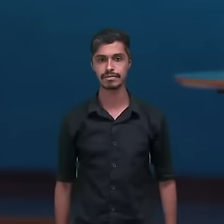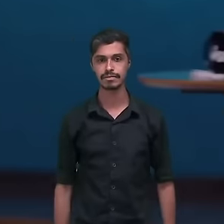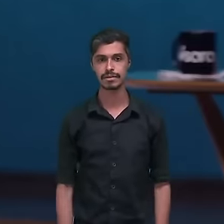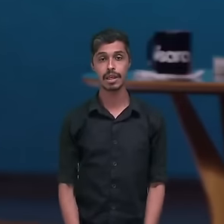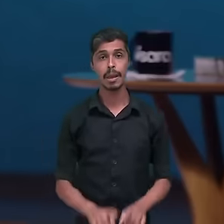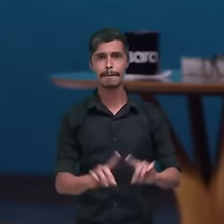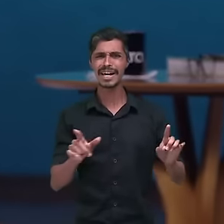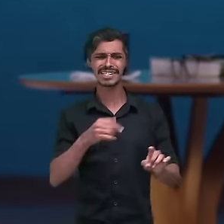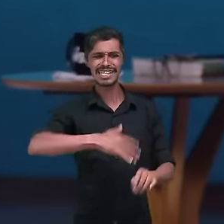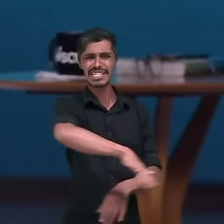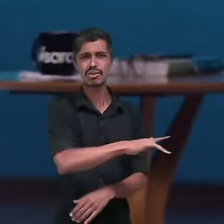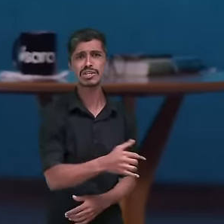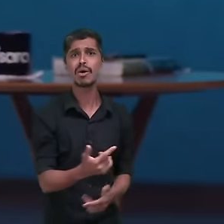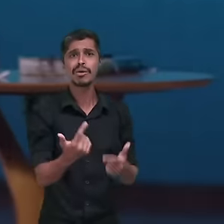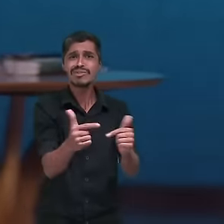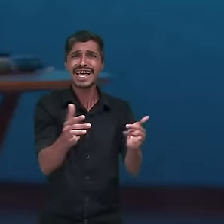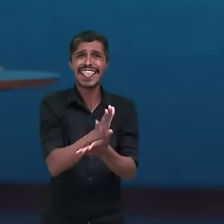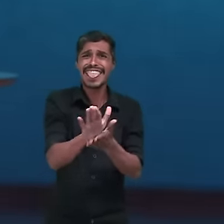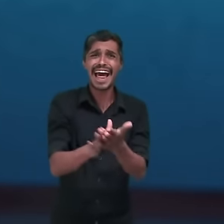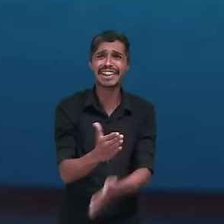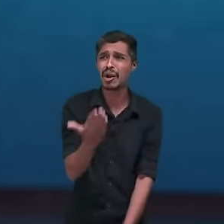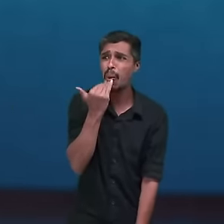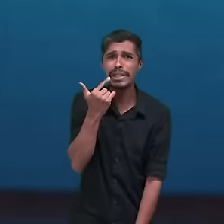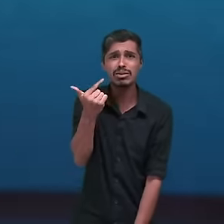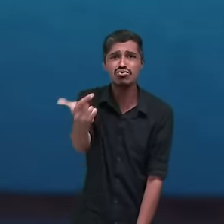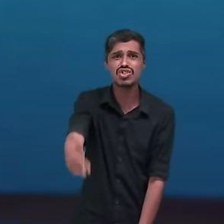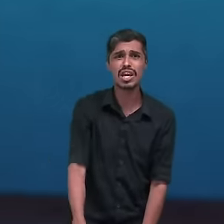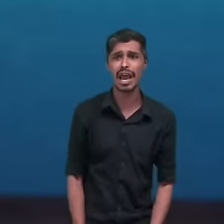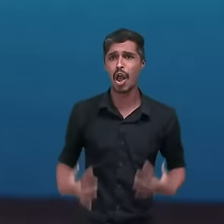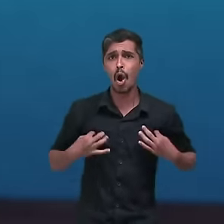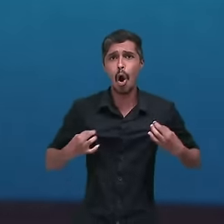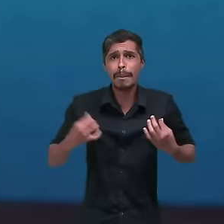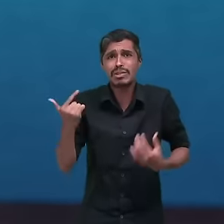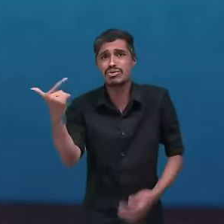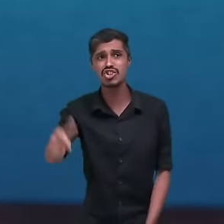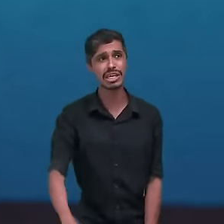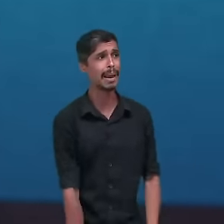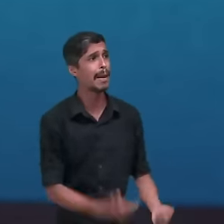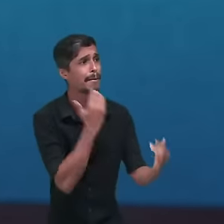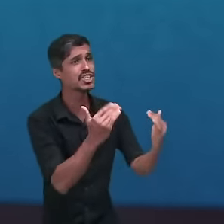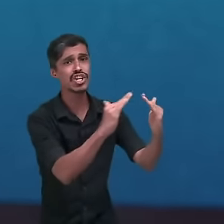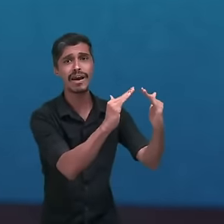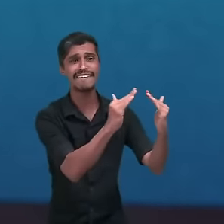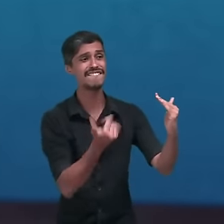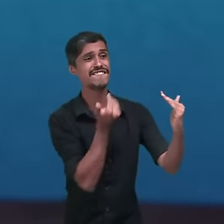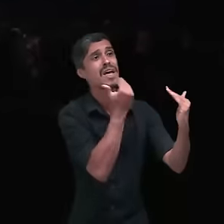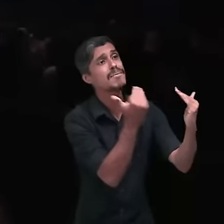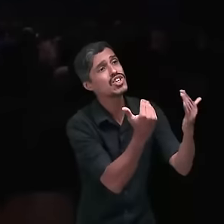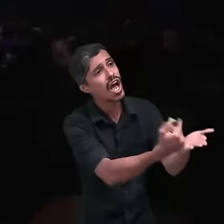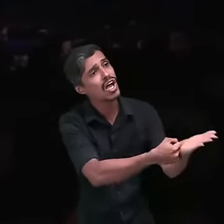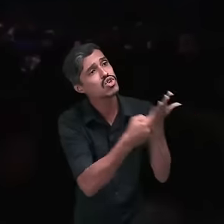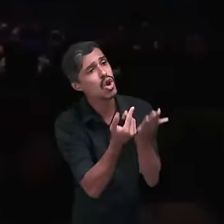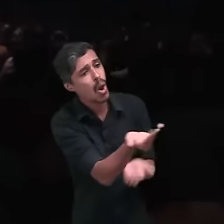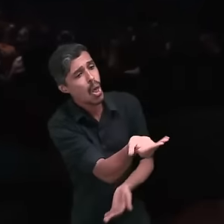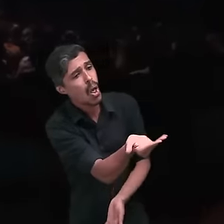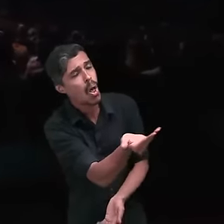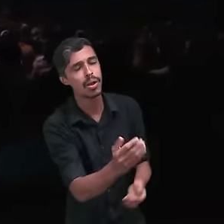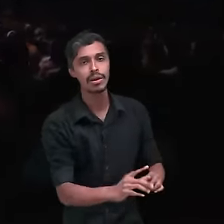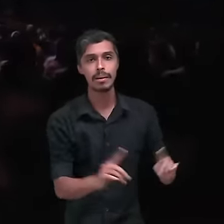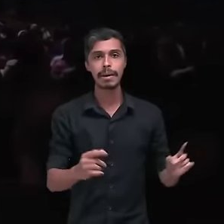Não nos tínhamos roupa, ficávamos todos os dias na rua, pedíamos nas casas para comer. Não tínhamos nada, mas tínhamos uma